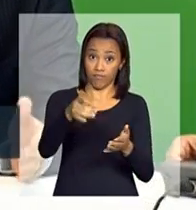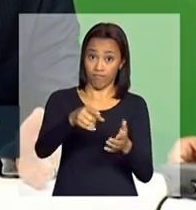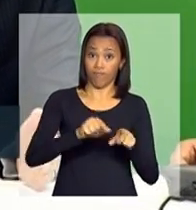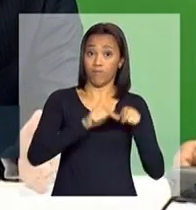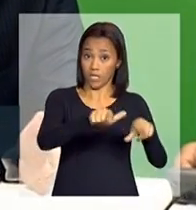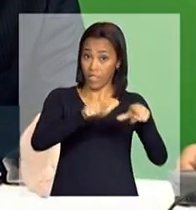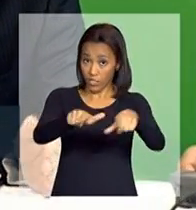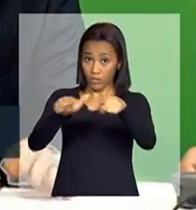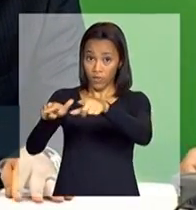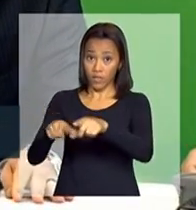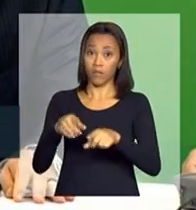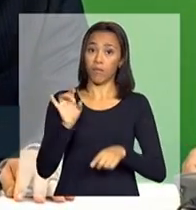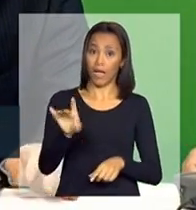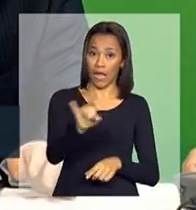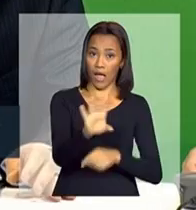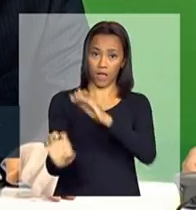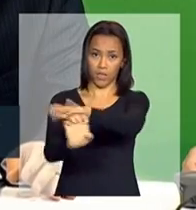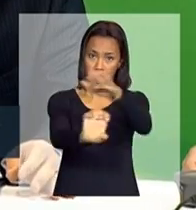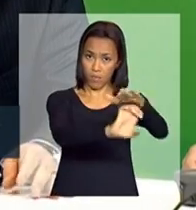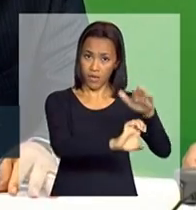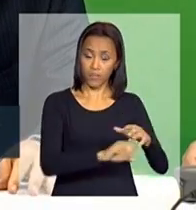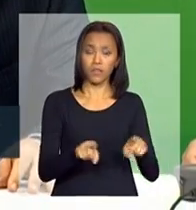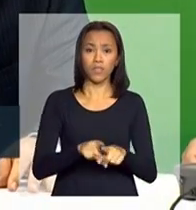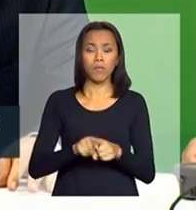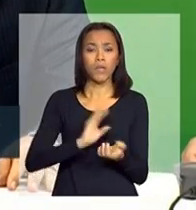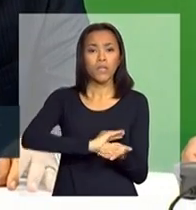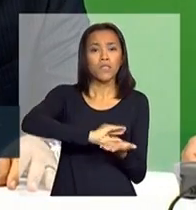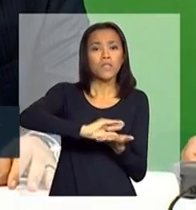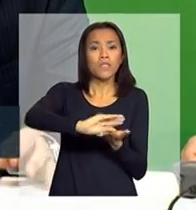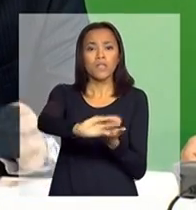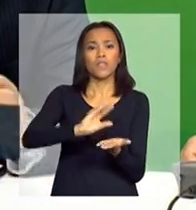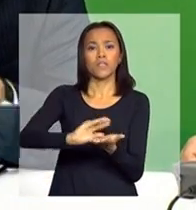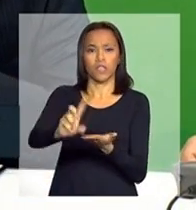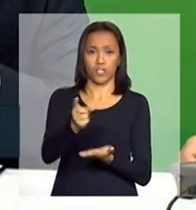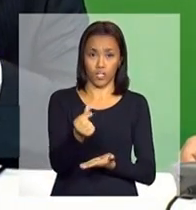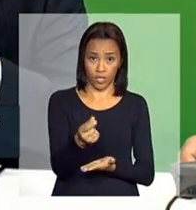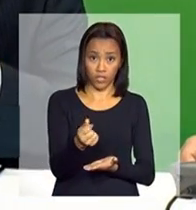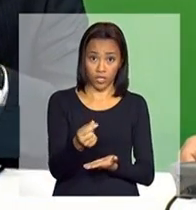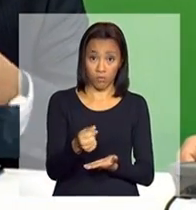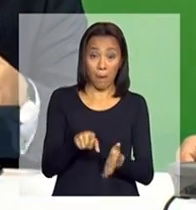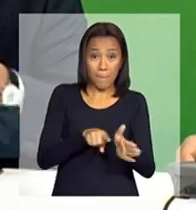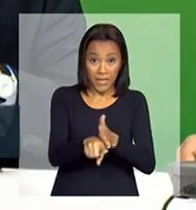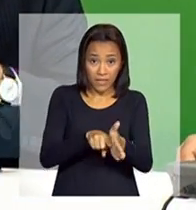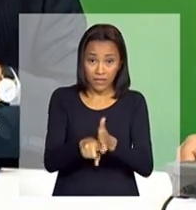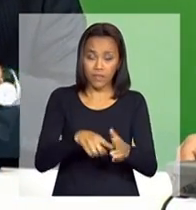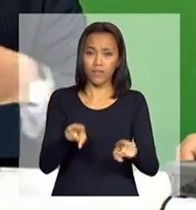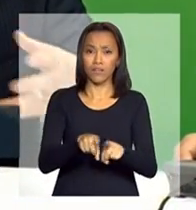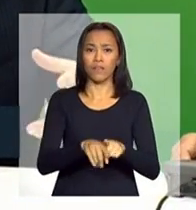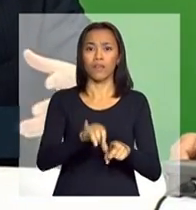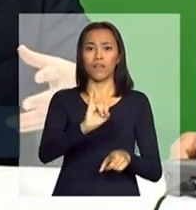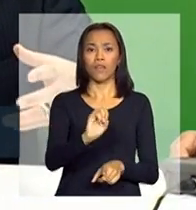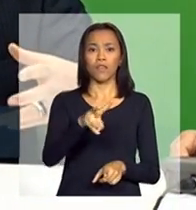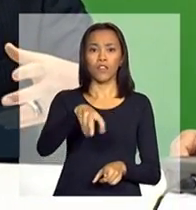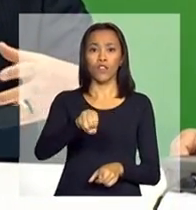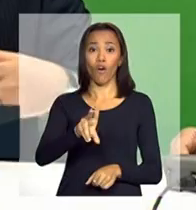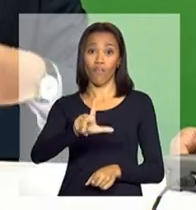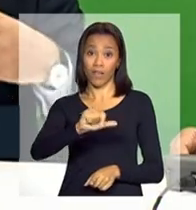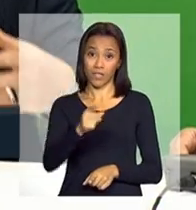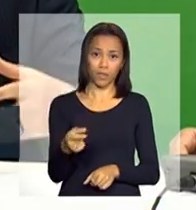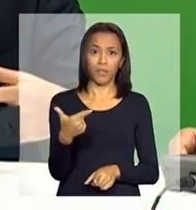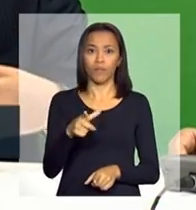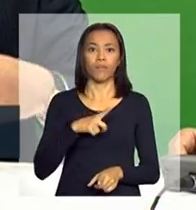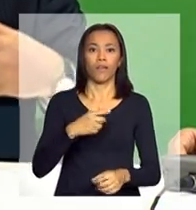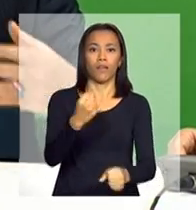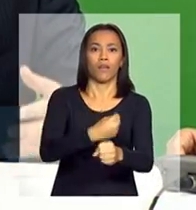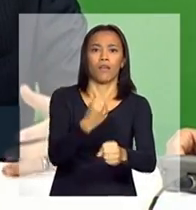repassando recursos para pesquisa e inovação então ela não tem uma estrutura ela trabalha com redes